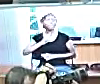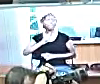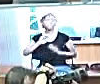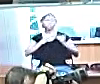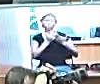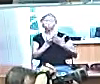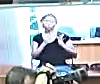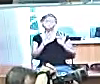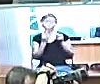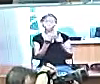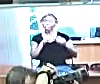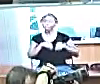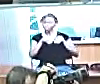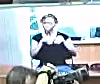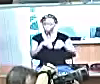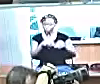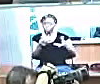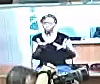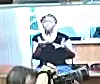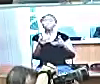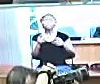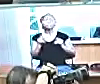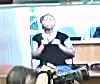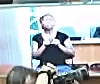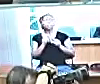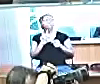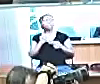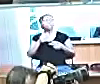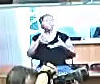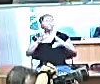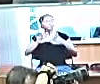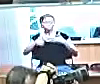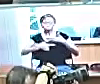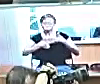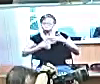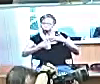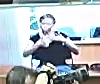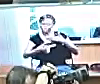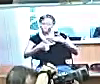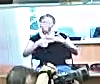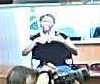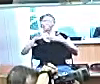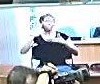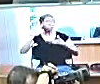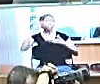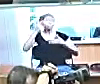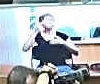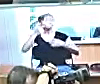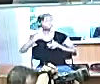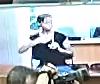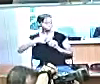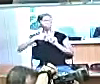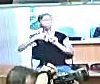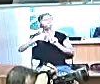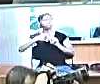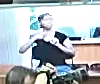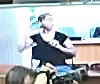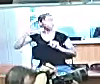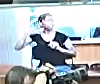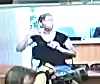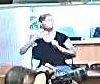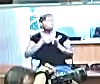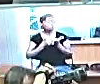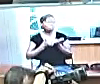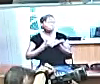que de fato é consequência disso seus resultados positivos dessas discussões acontecem na base